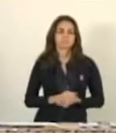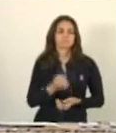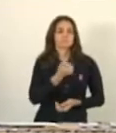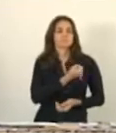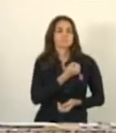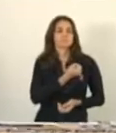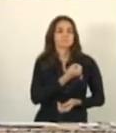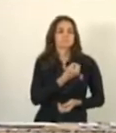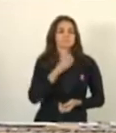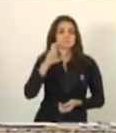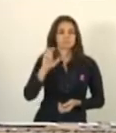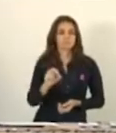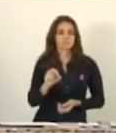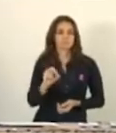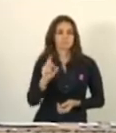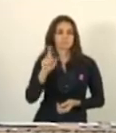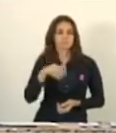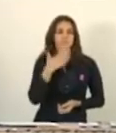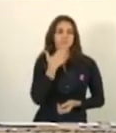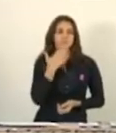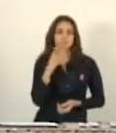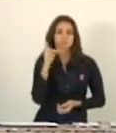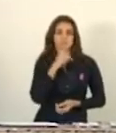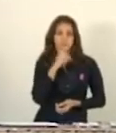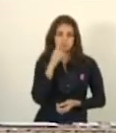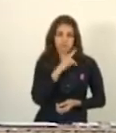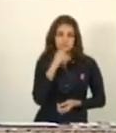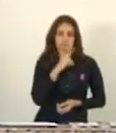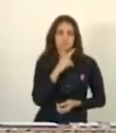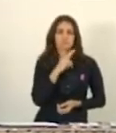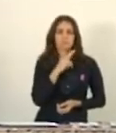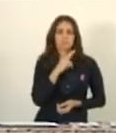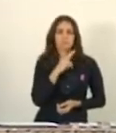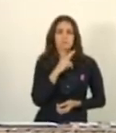número 50, que é o requerimento de urgência